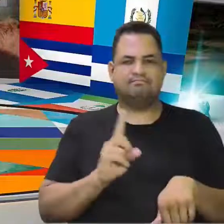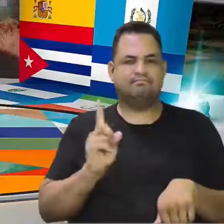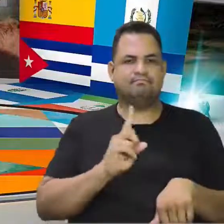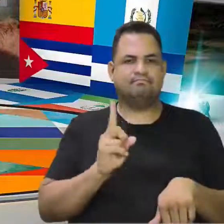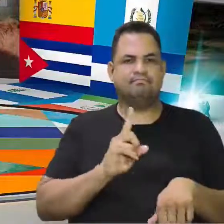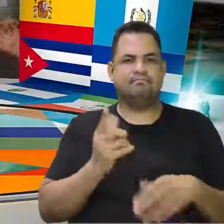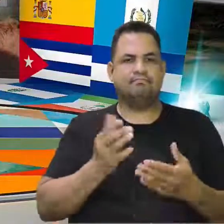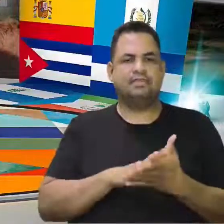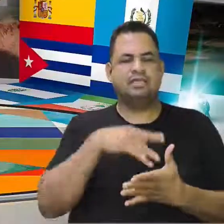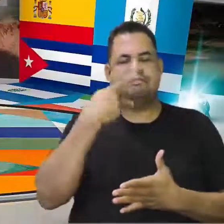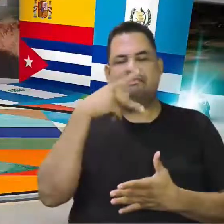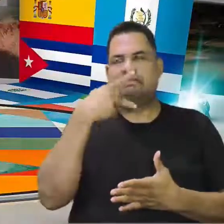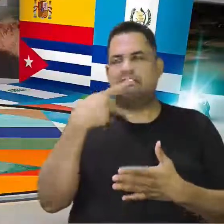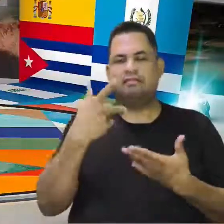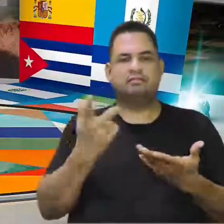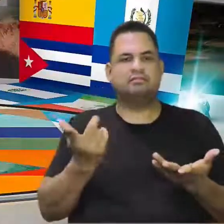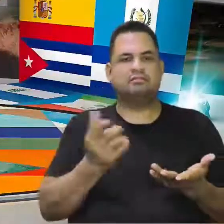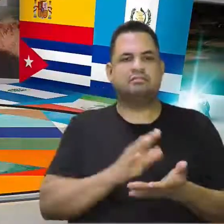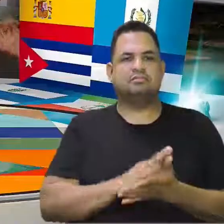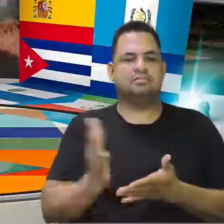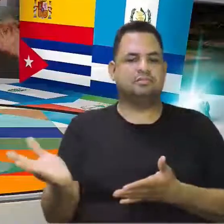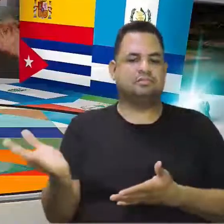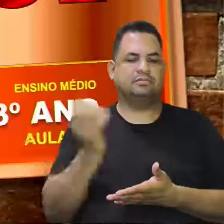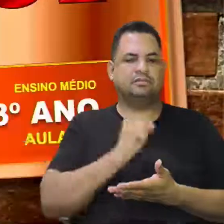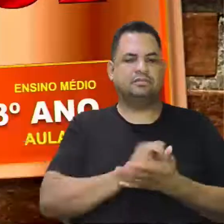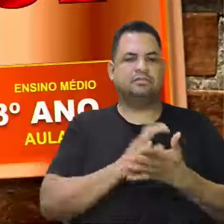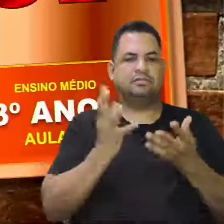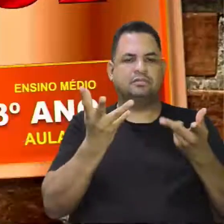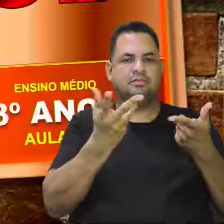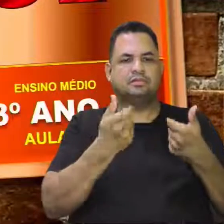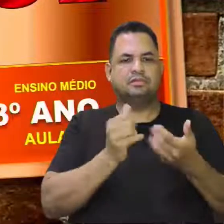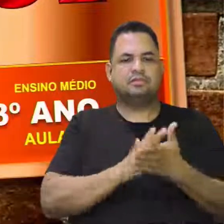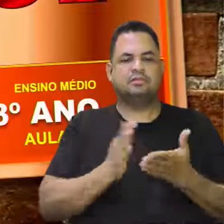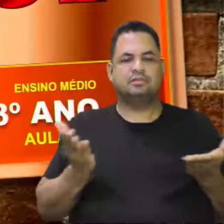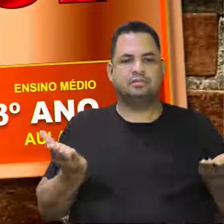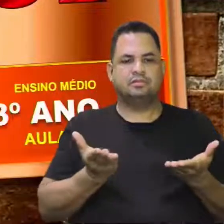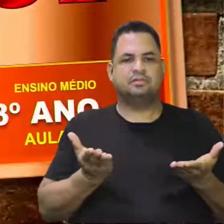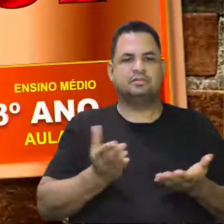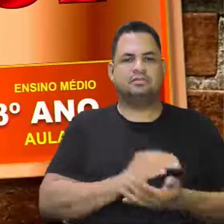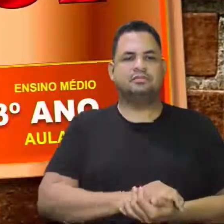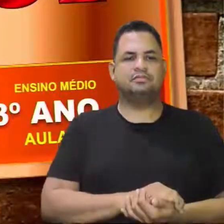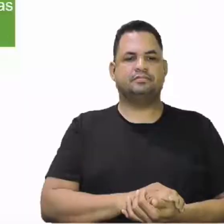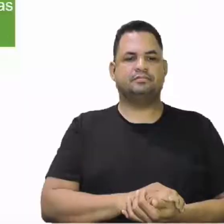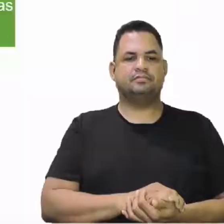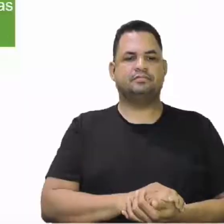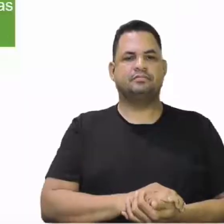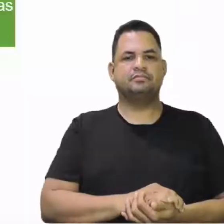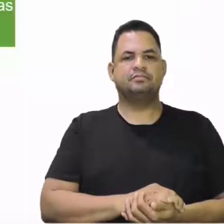vamos ficar falando tanto e simbora para as habilidades de hoje. Vamos lá, então.